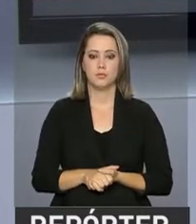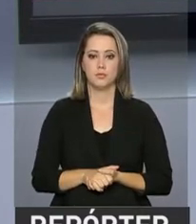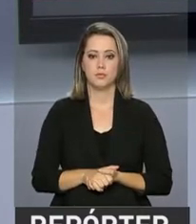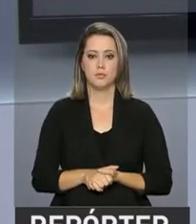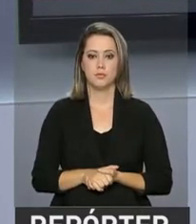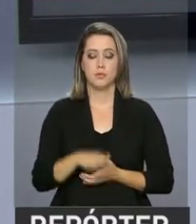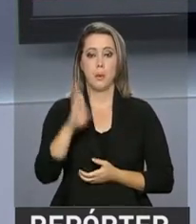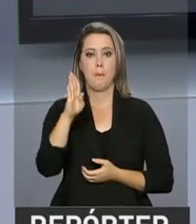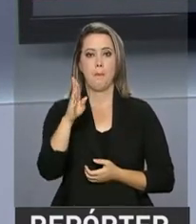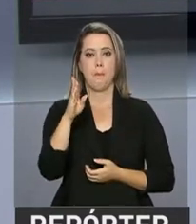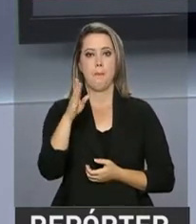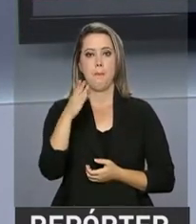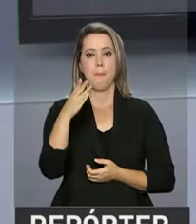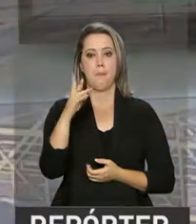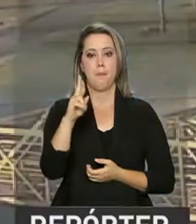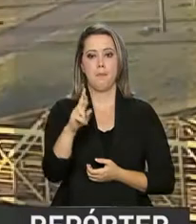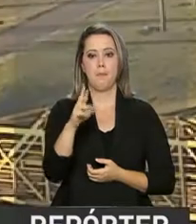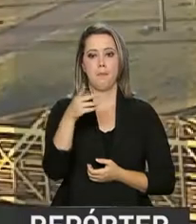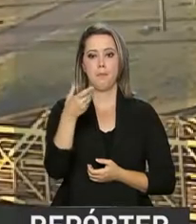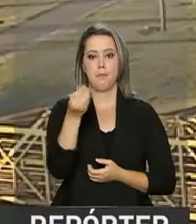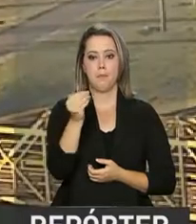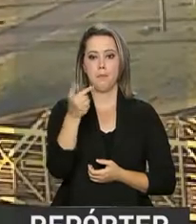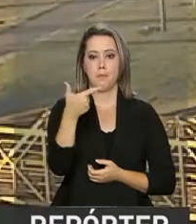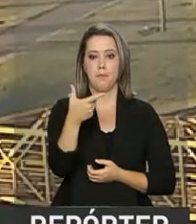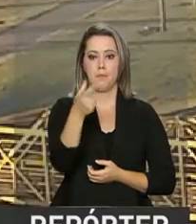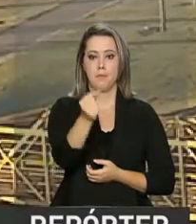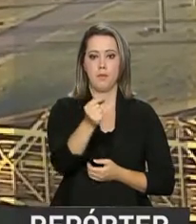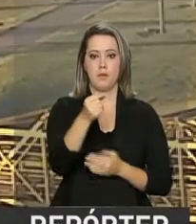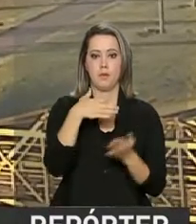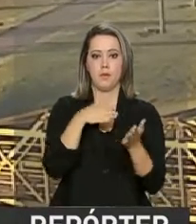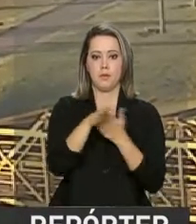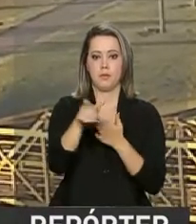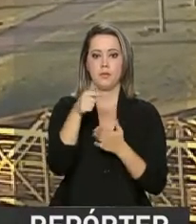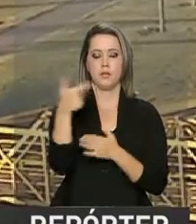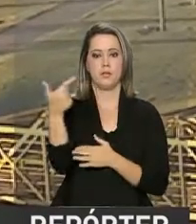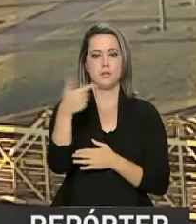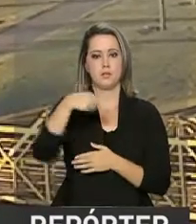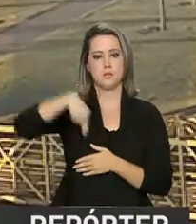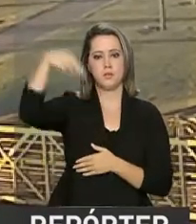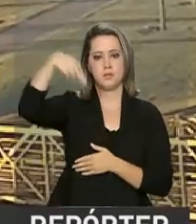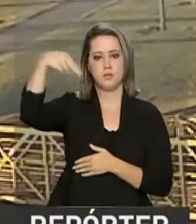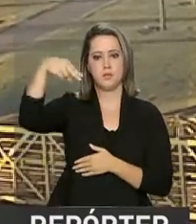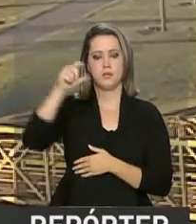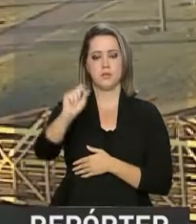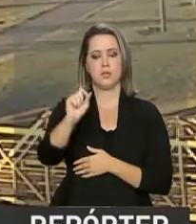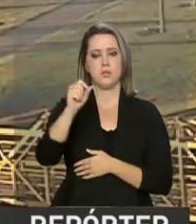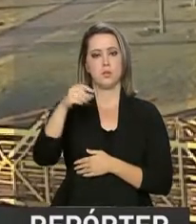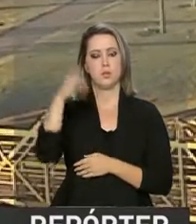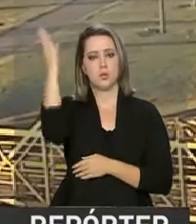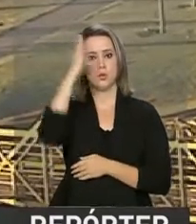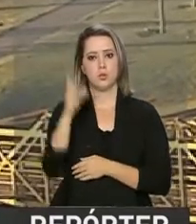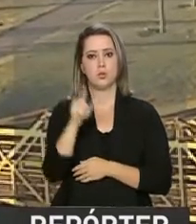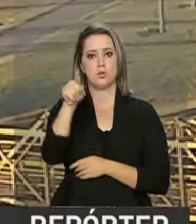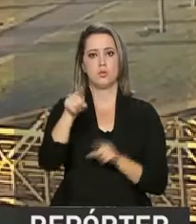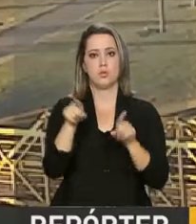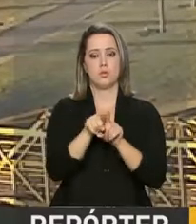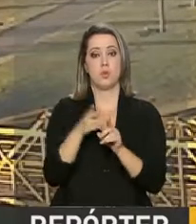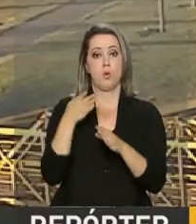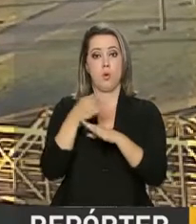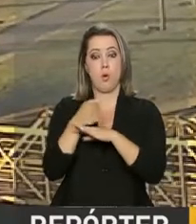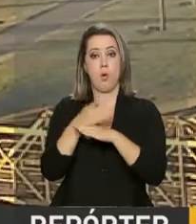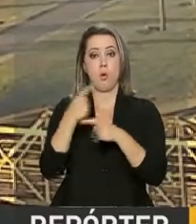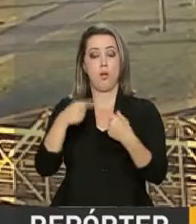br-101 20 que é a saída norte de brasília com destino a região nordeste